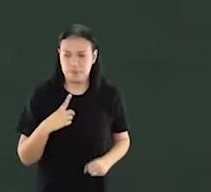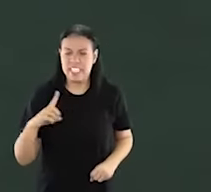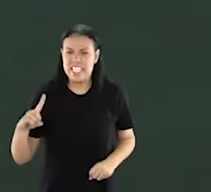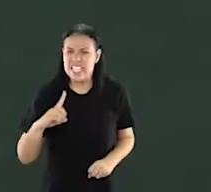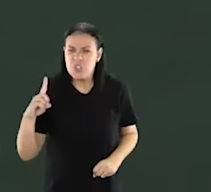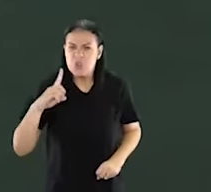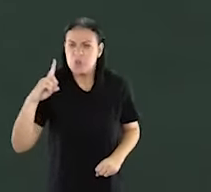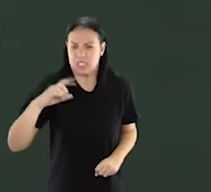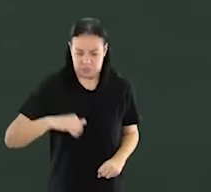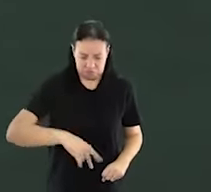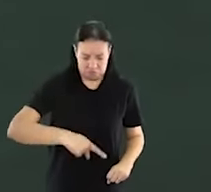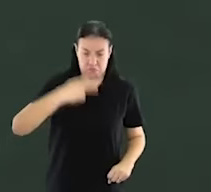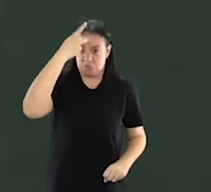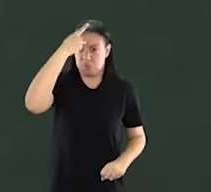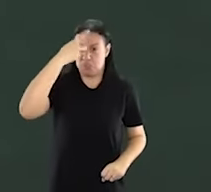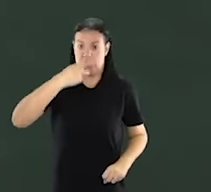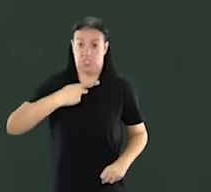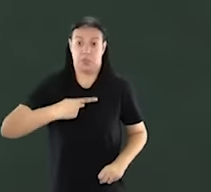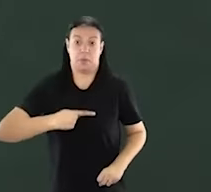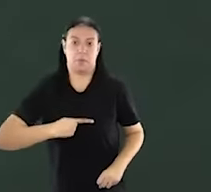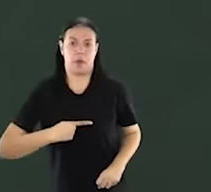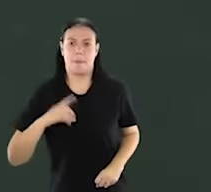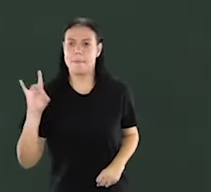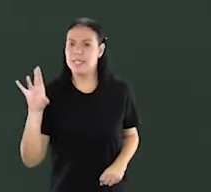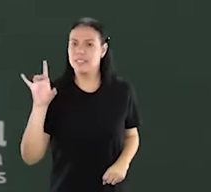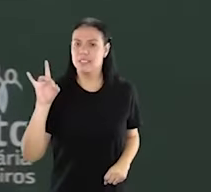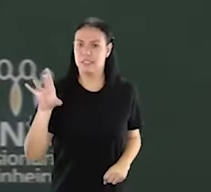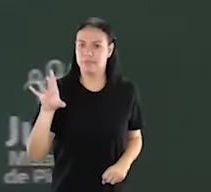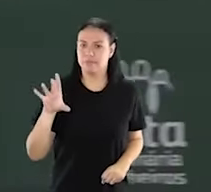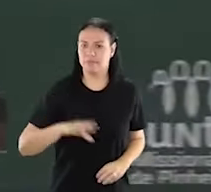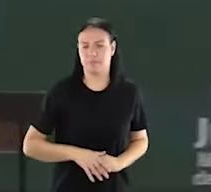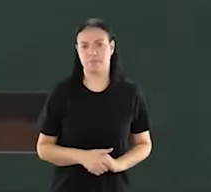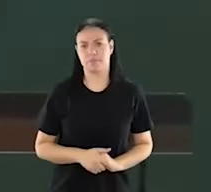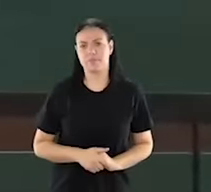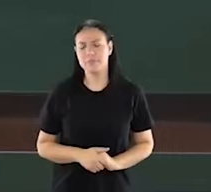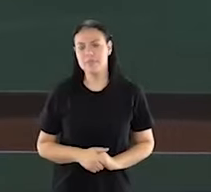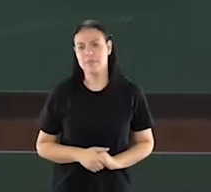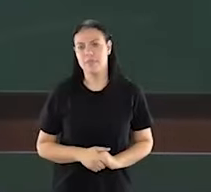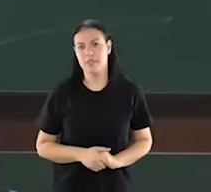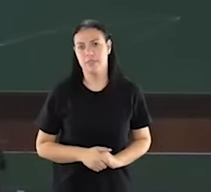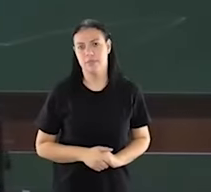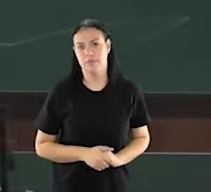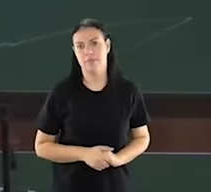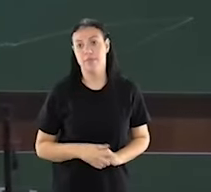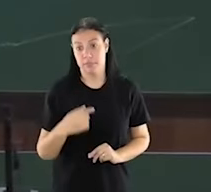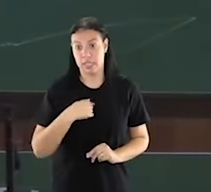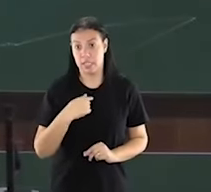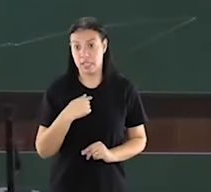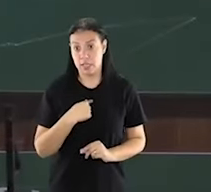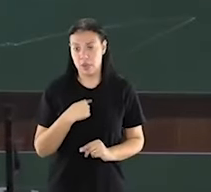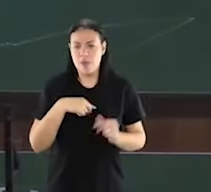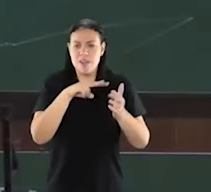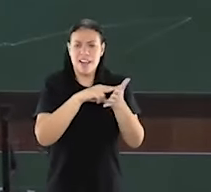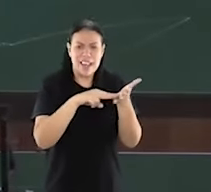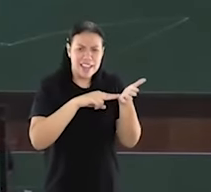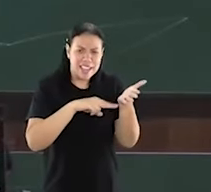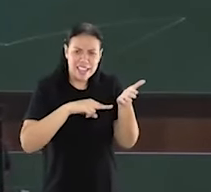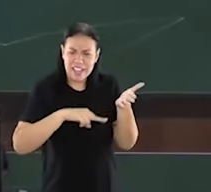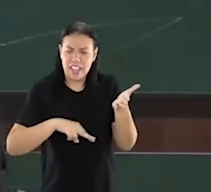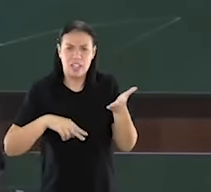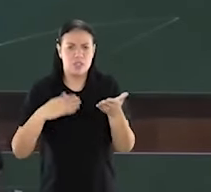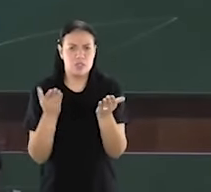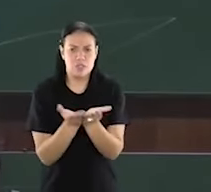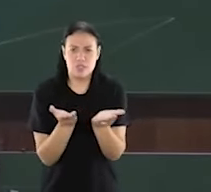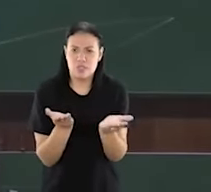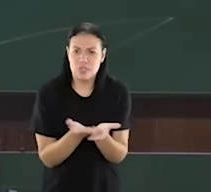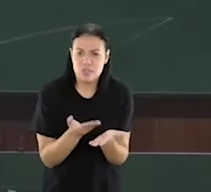Aliás, eu estava hoje, aliás, ontem à tarde, meditando e escrevendo Eclesiastes, e sabe